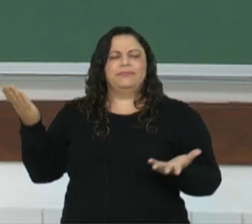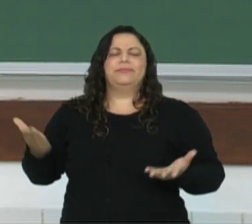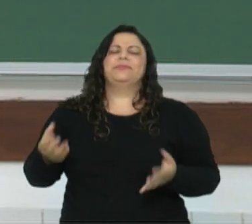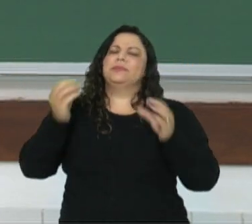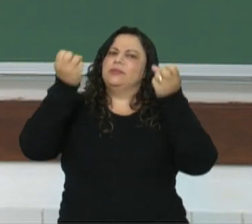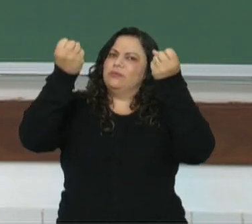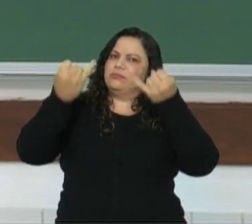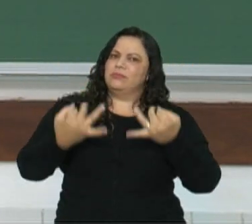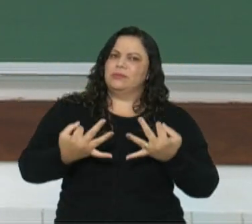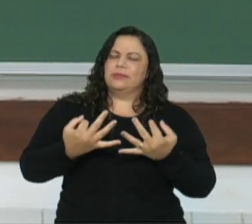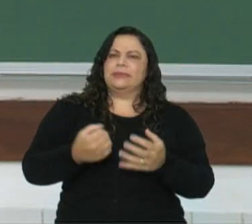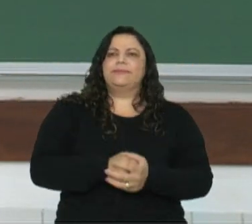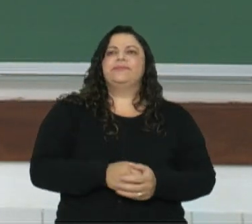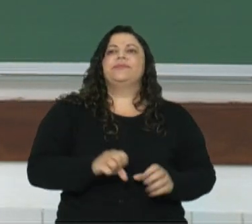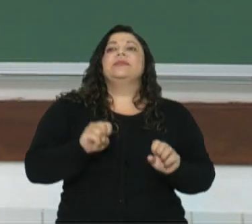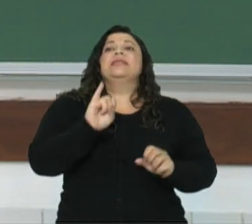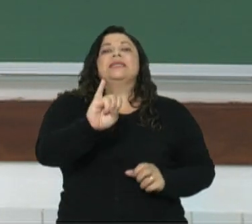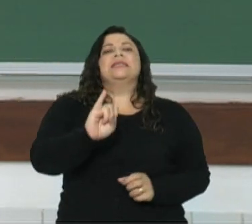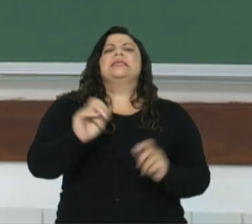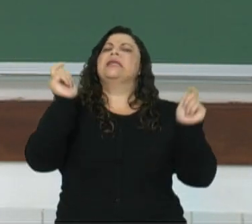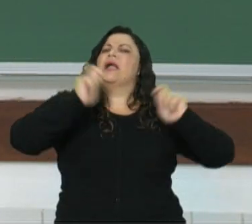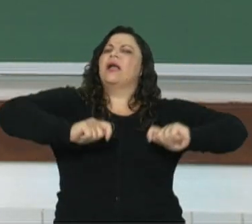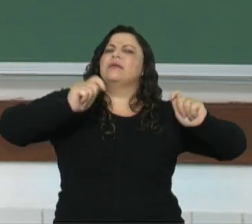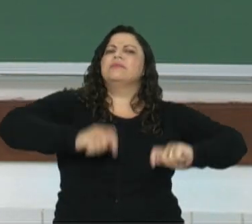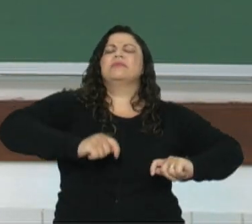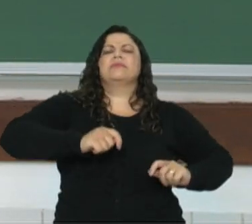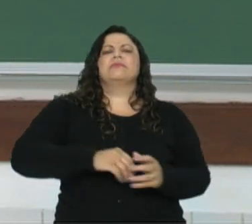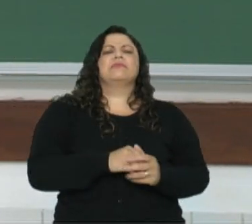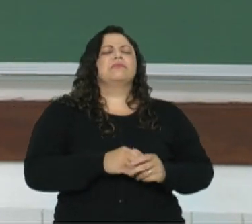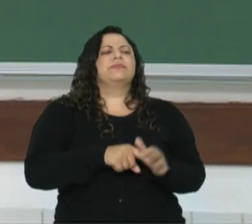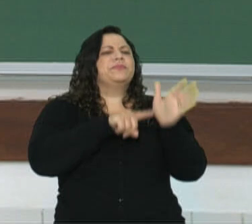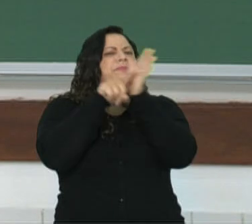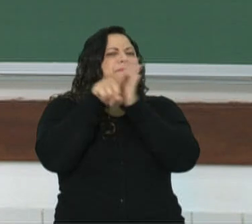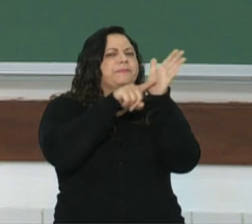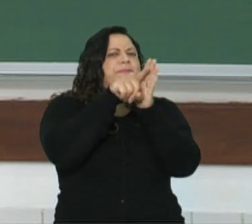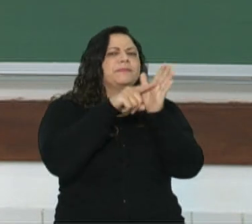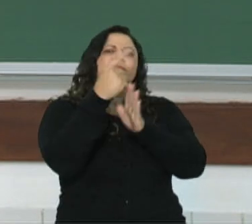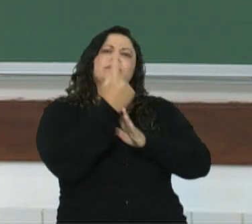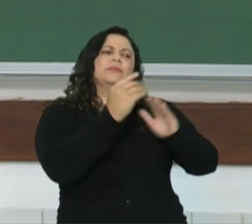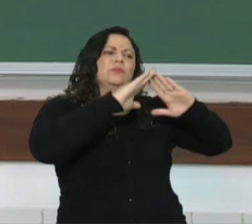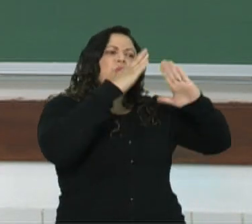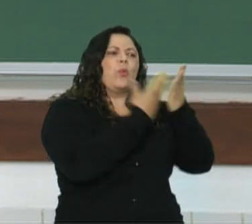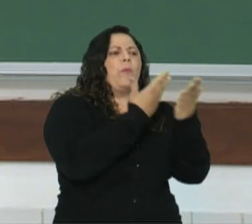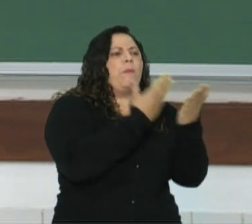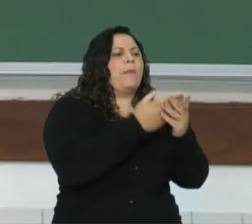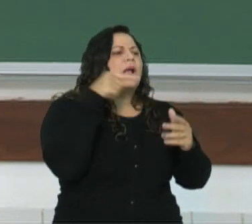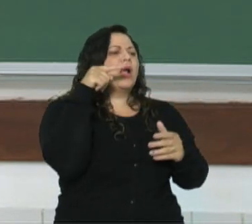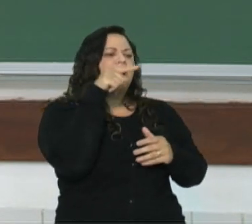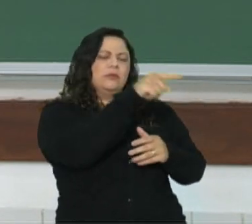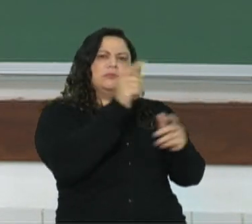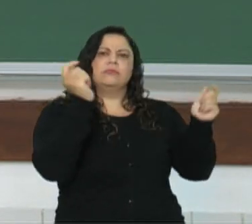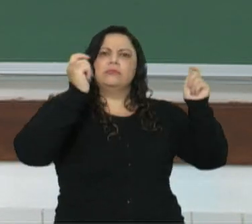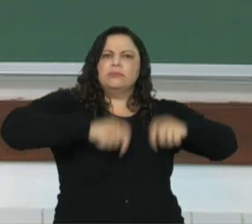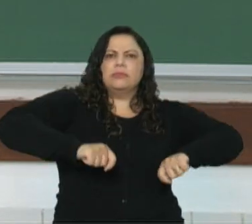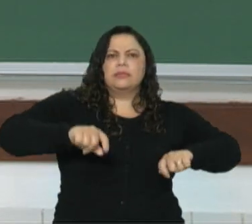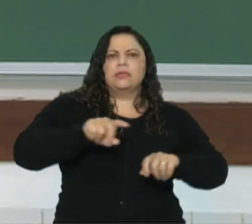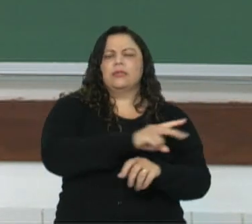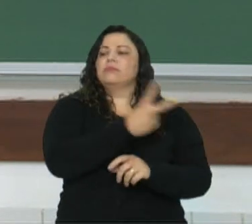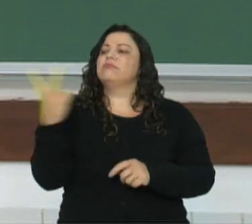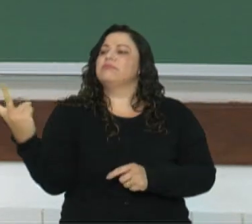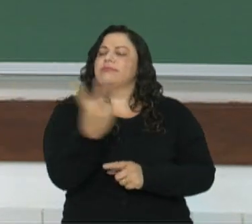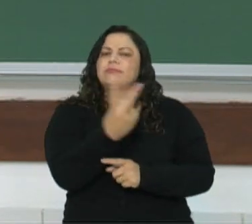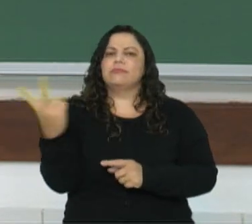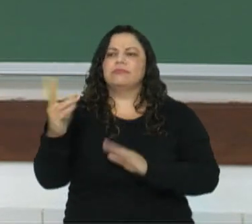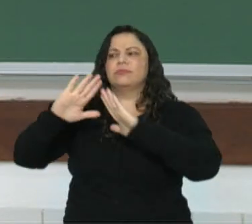uma escola, eu vou ter uma conclusão a partir disso. eu tenho capacidade para examinar 2